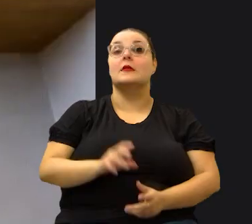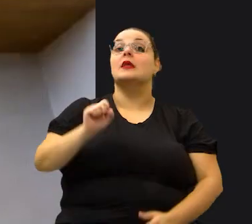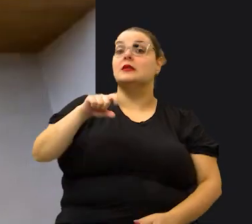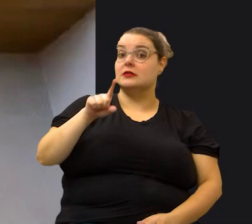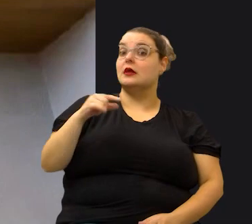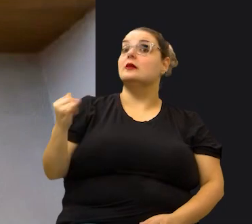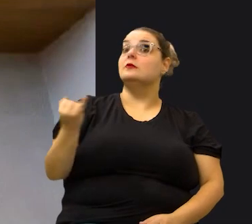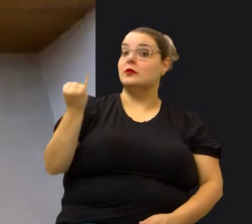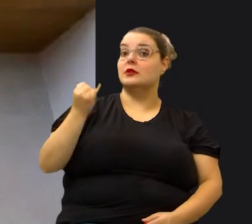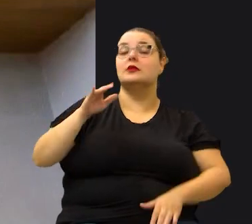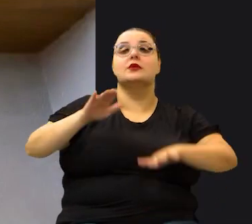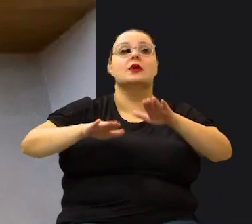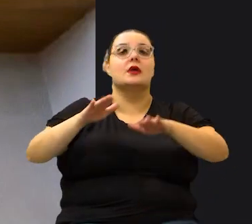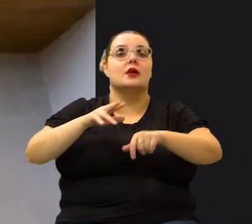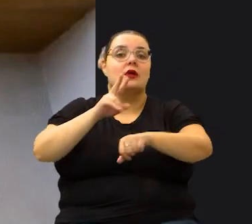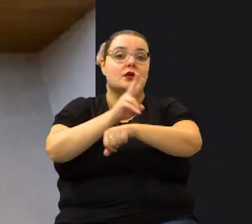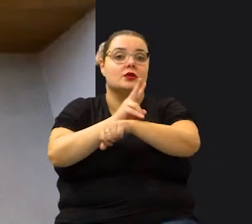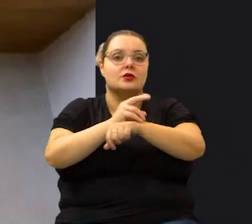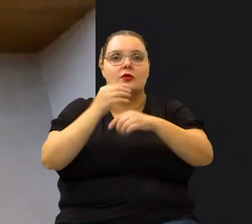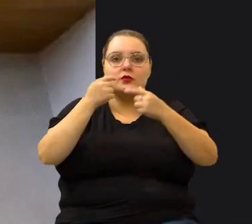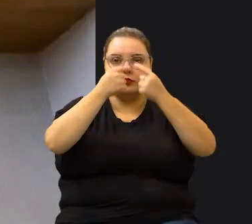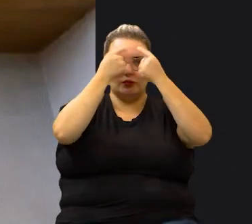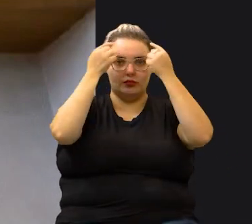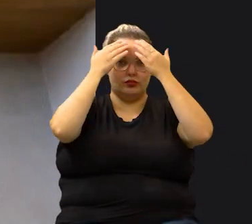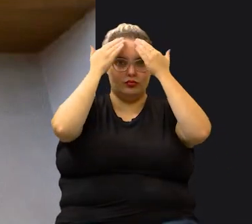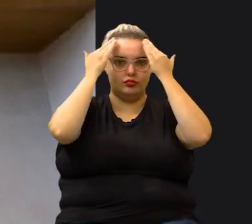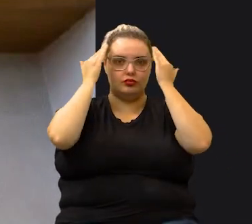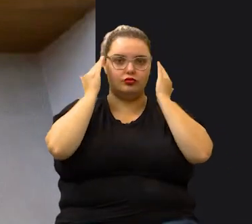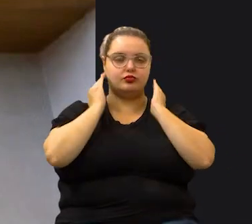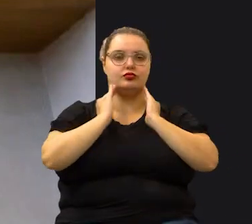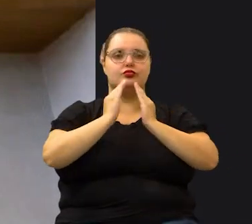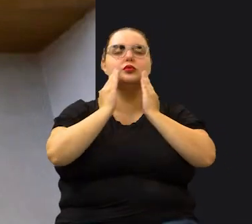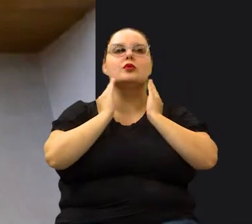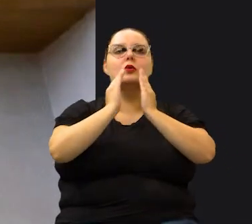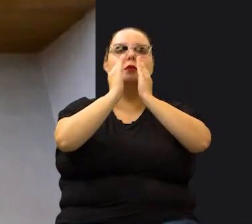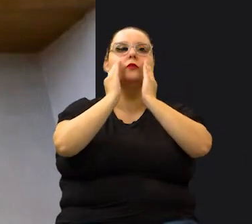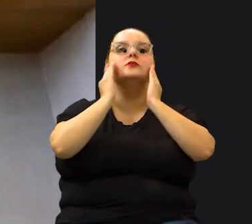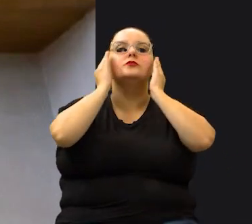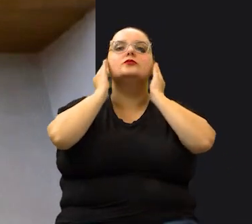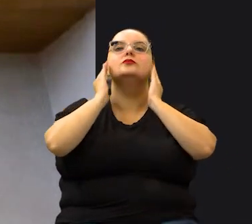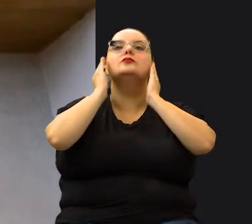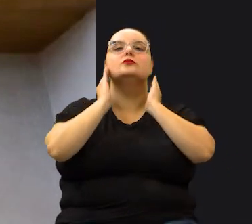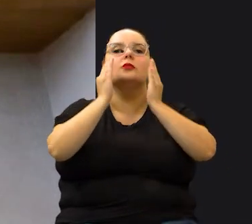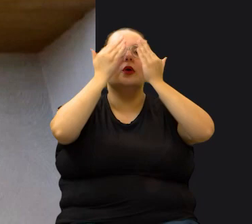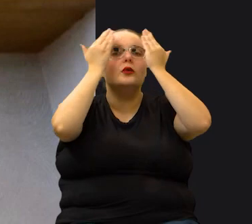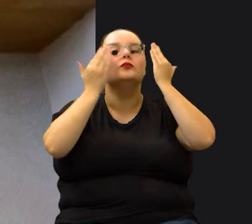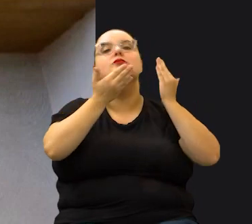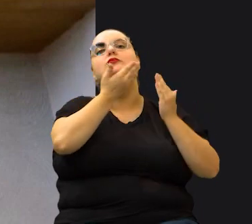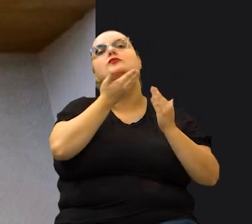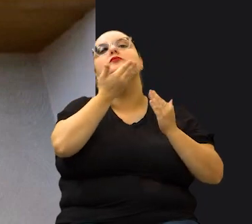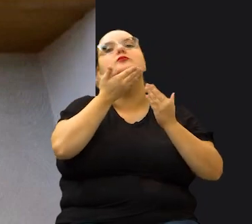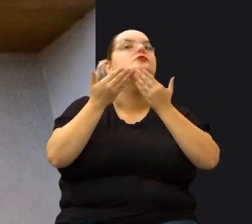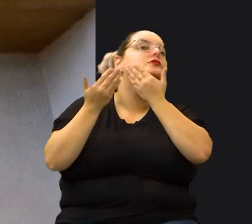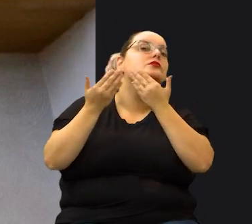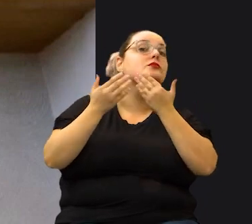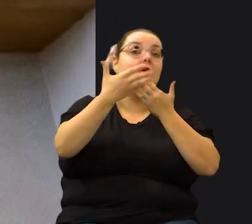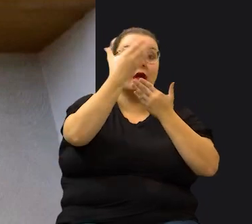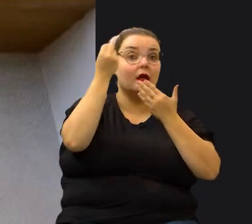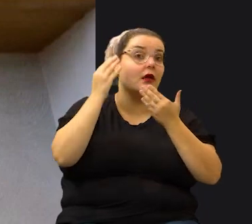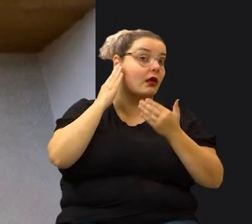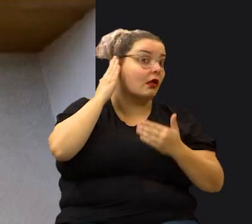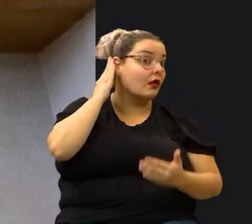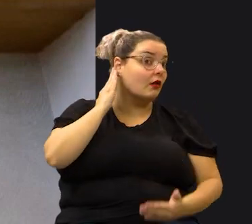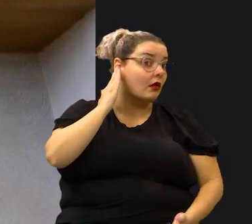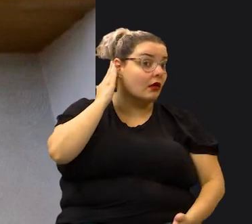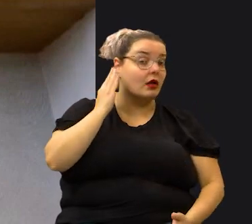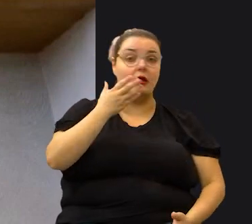Sim, é muito importante, porque às vezes a gente cuida só do rosto, muitas vezes faz tratamentos estéticos no rosto e esquece de outras áreas.